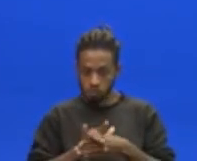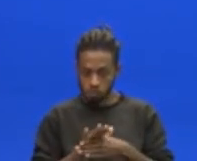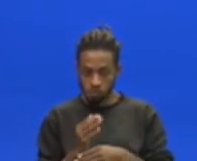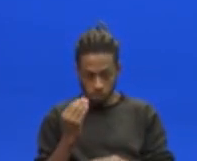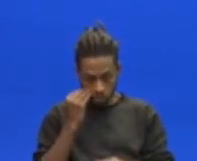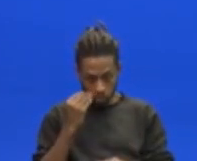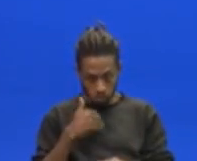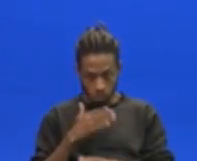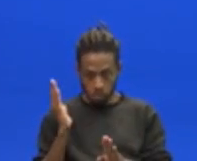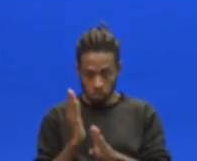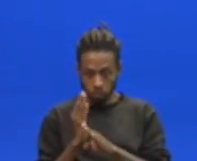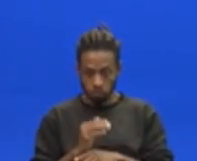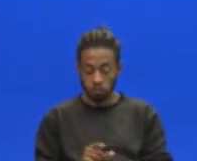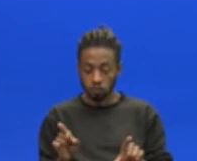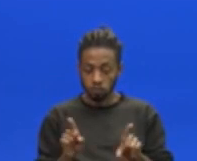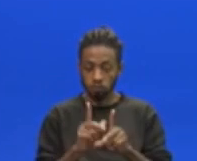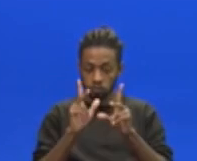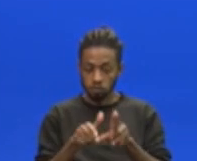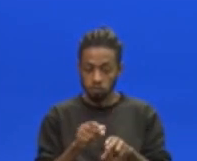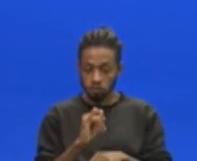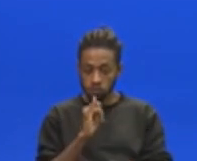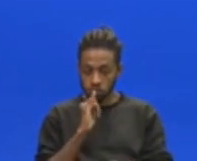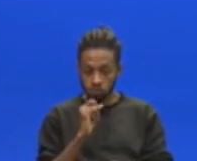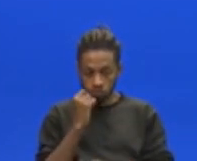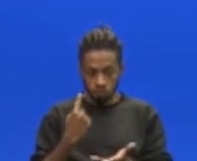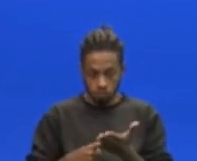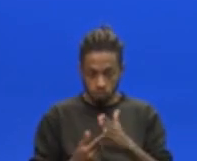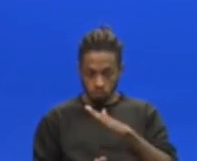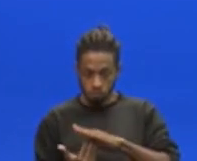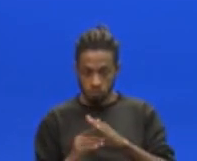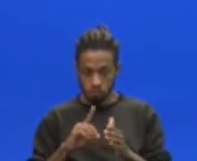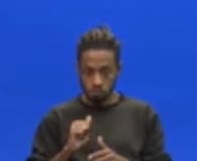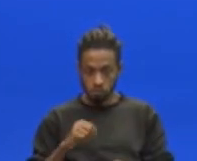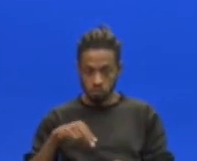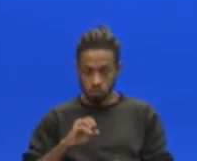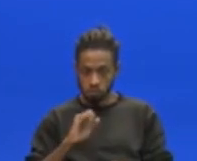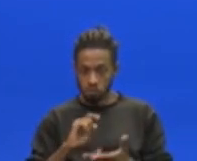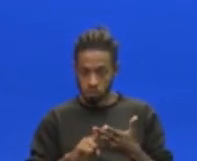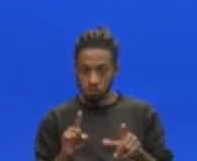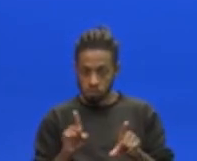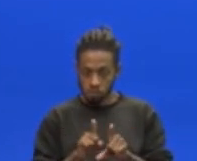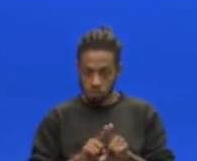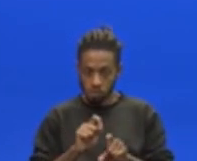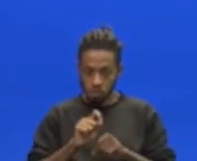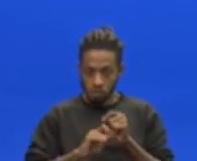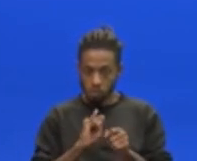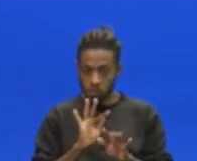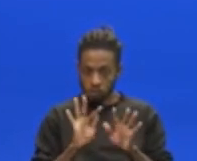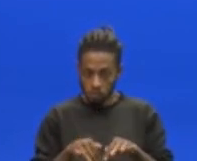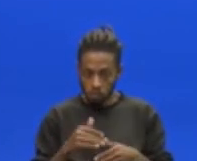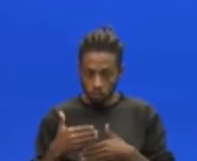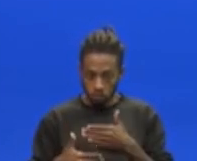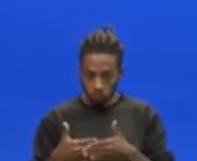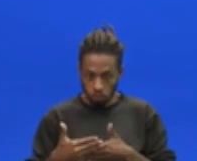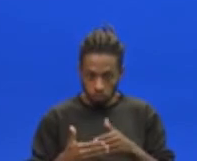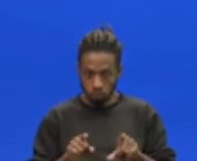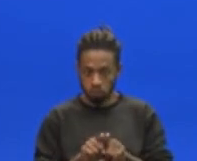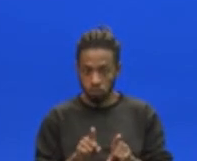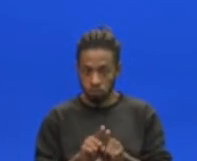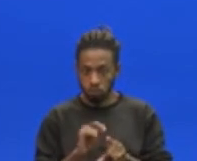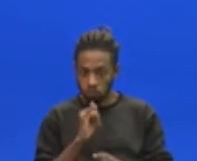né? Assim como limitar o dano e, no final do processo,